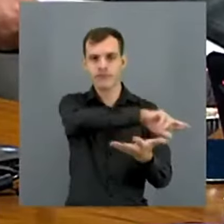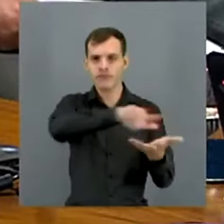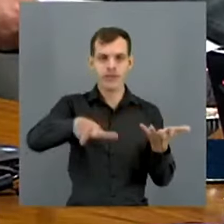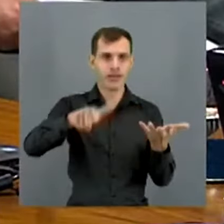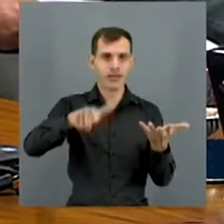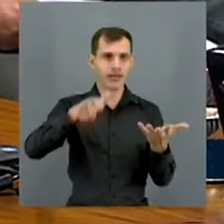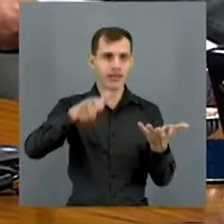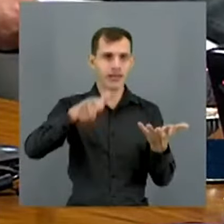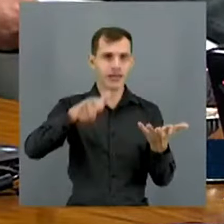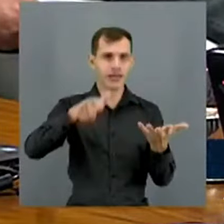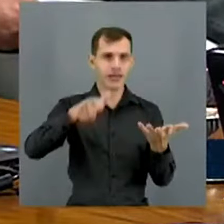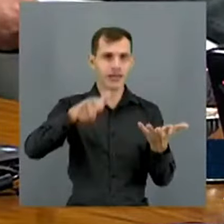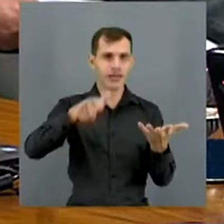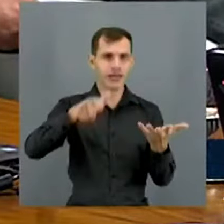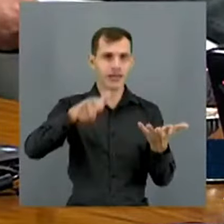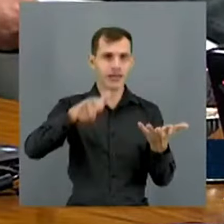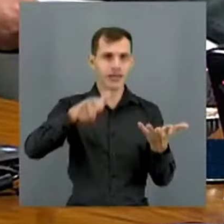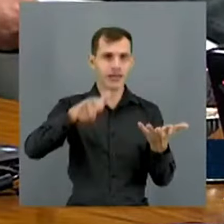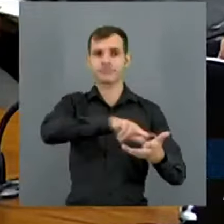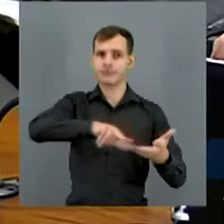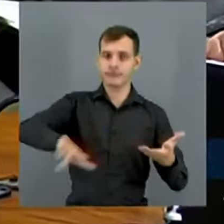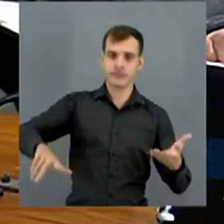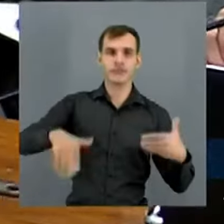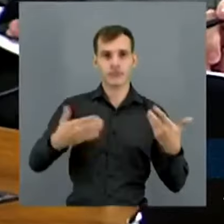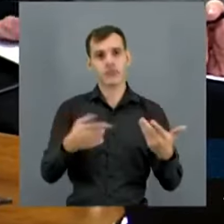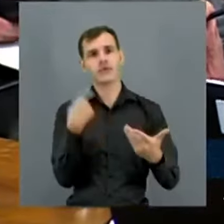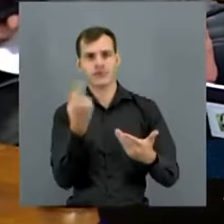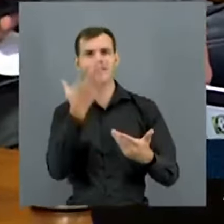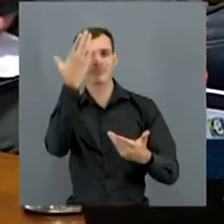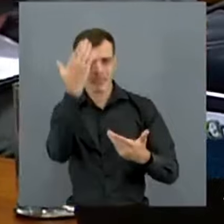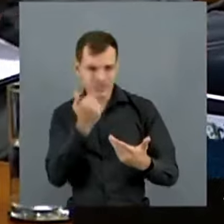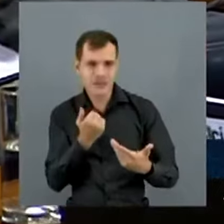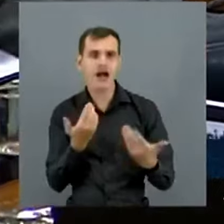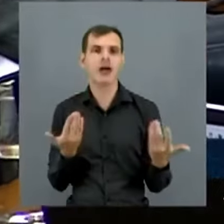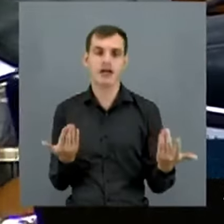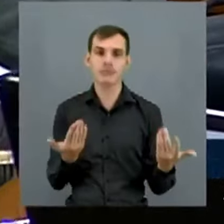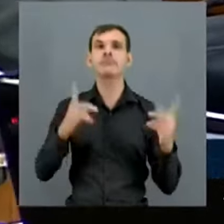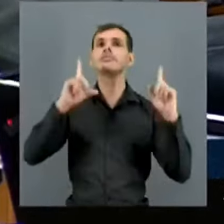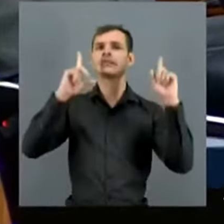plenário do Senado Federal. Vamos ouvir o senador Sérgio Moro. É sempre muito complicado.